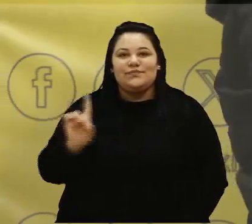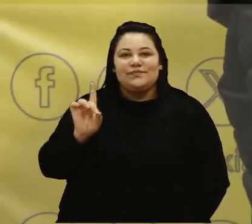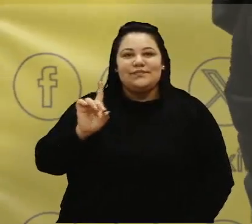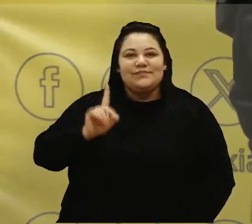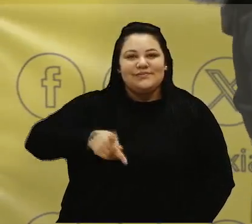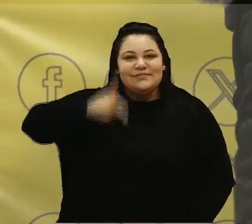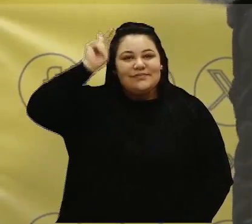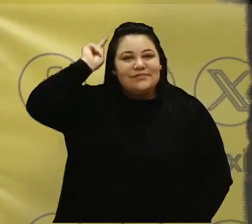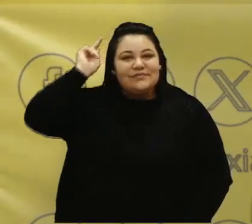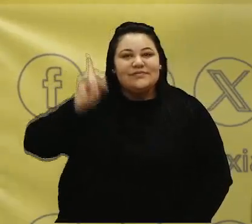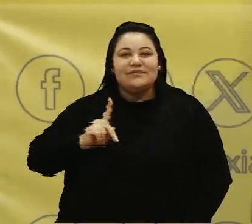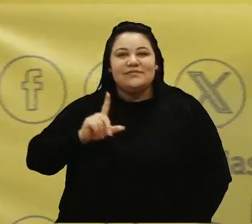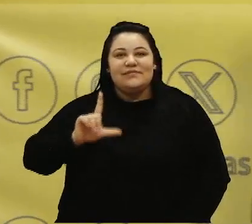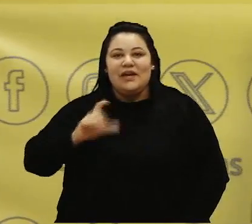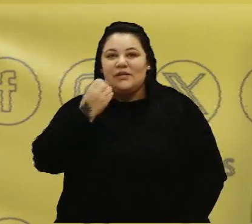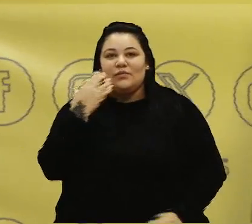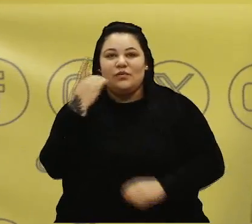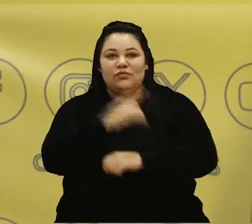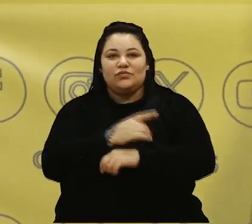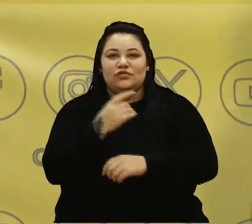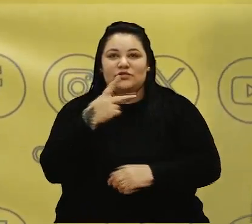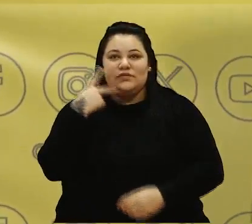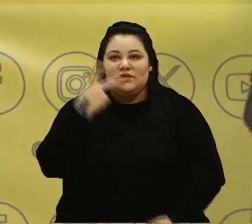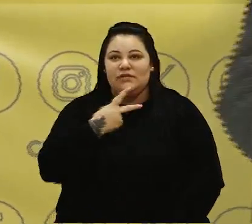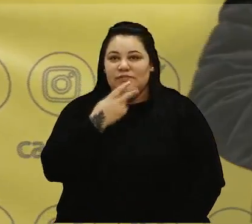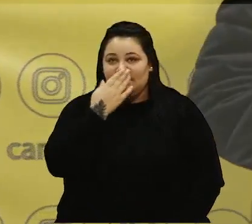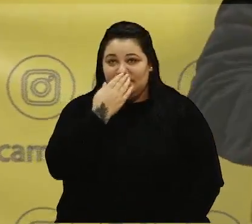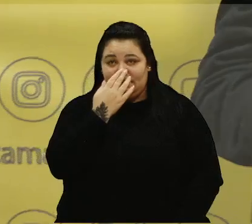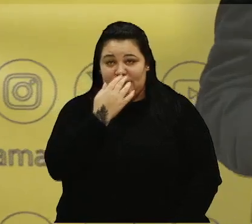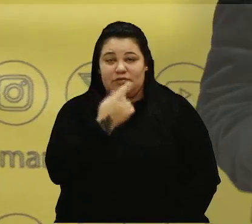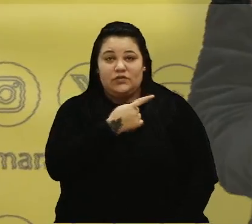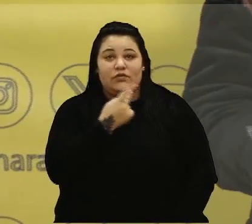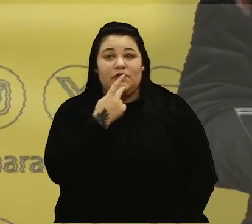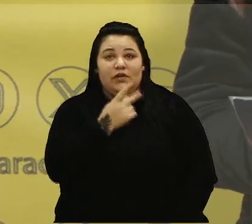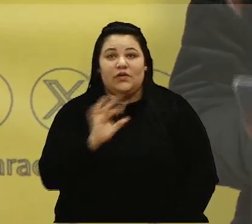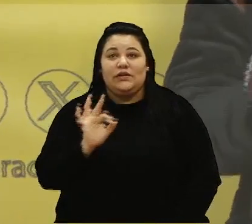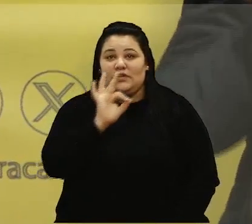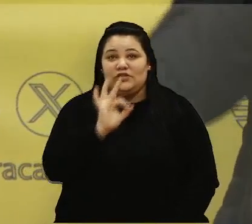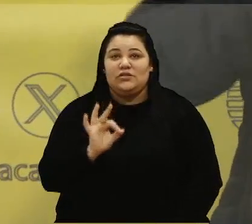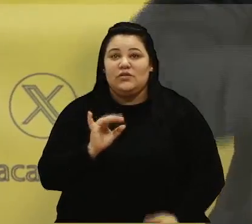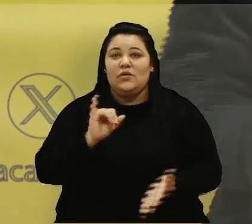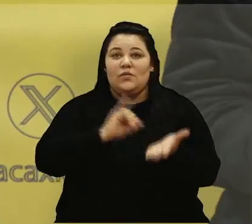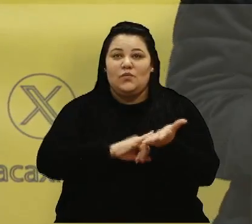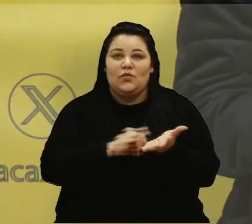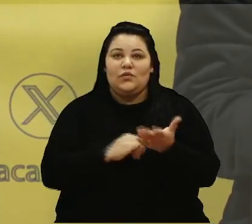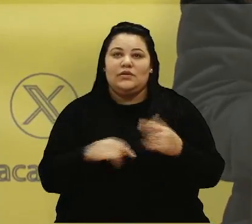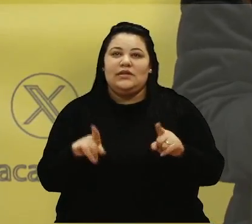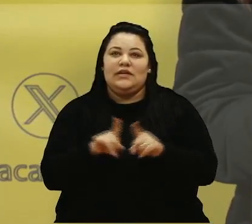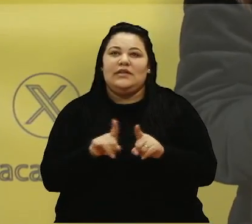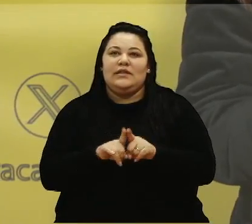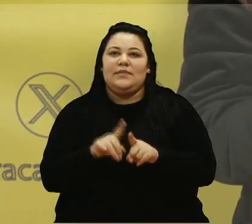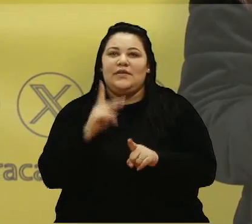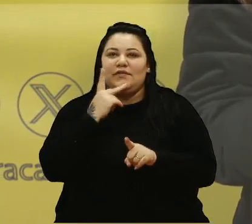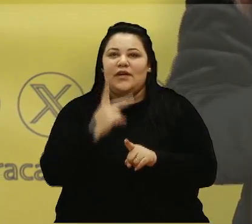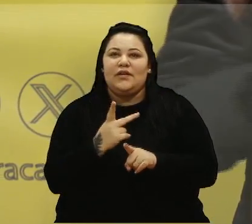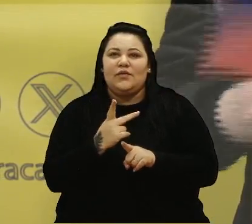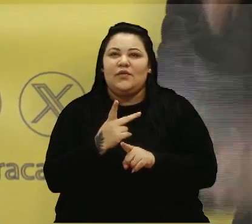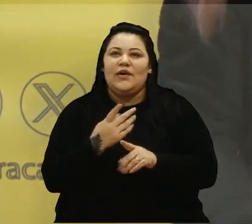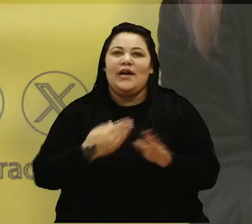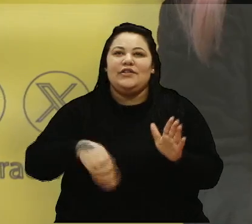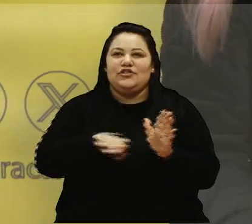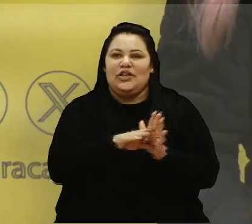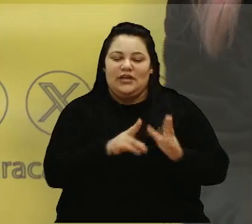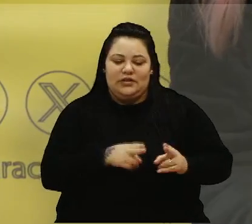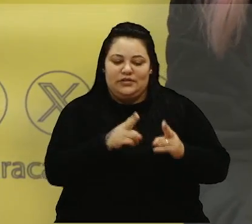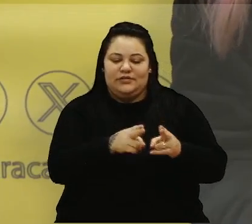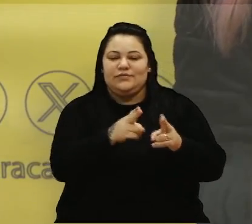Tiago Morandi, do PL. Bom dia, vereador. O senhor falou sobre a taxação de impostos, mas também ressaltou a chegada da locomotiva